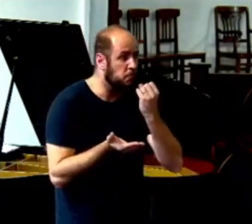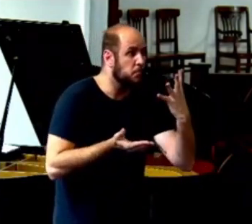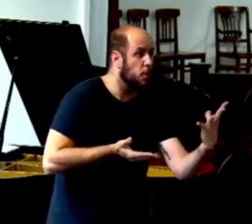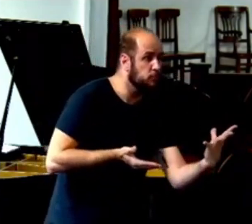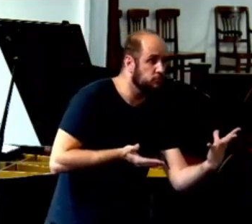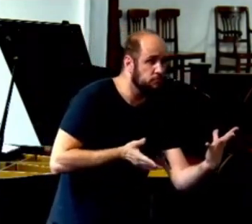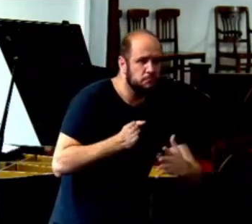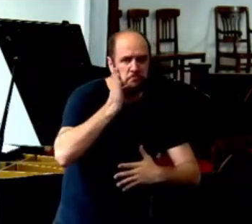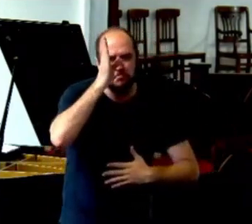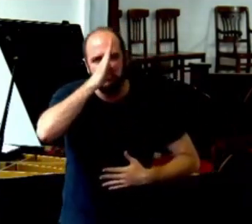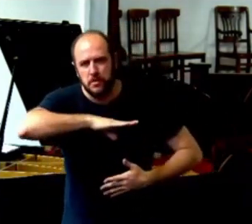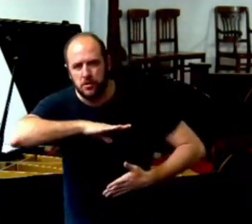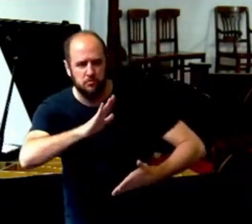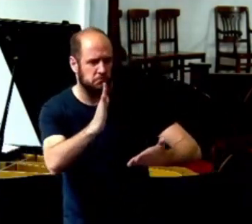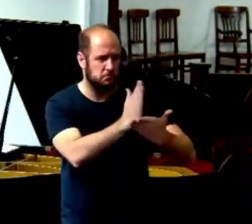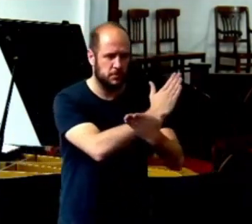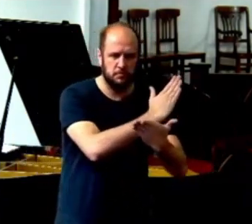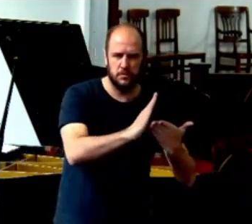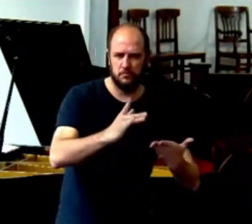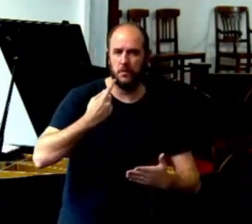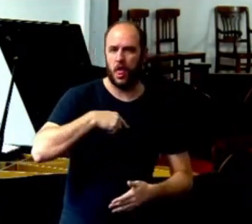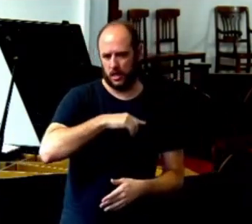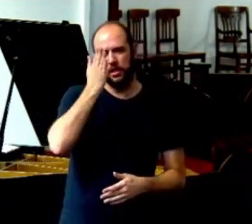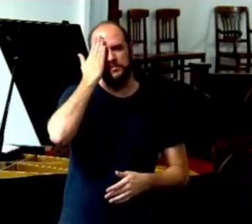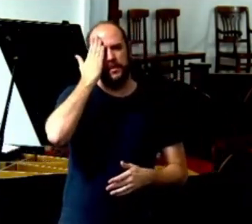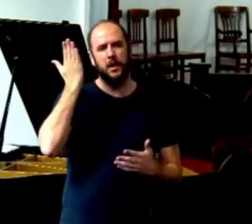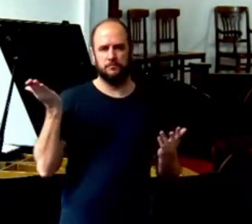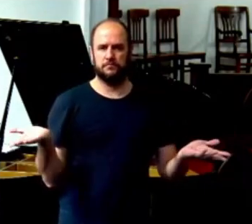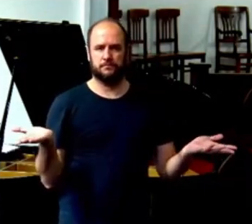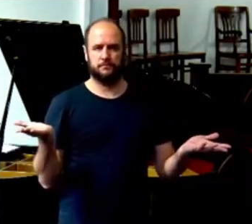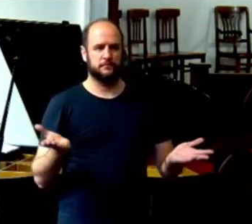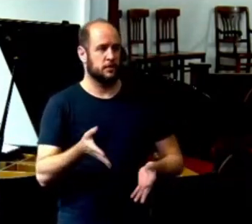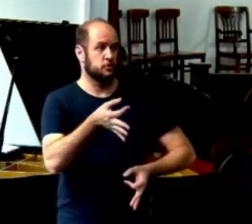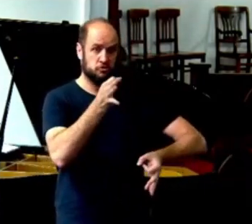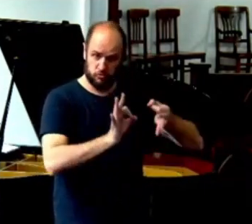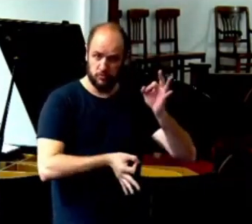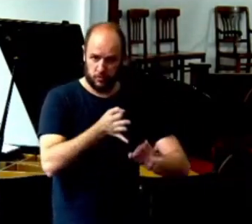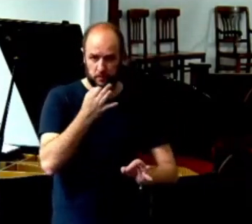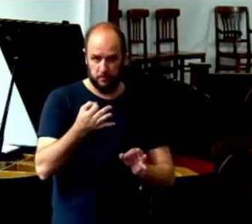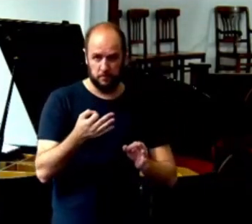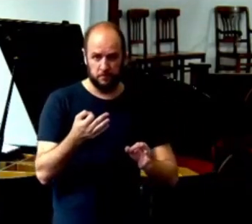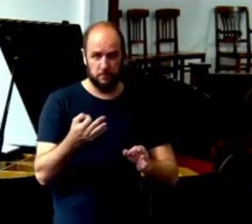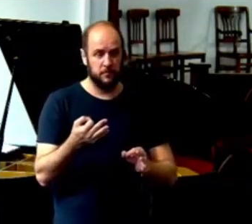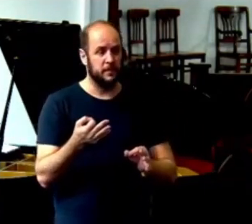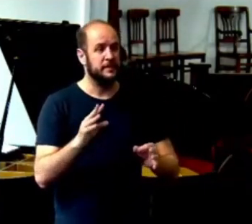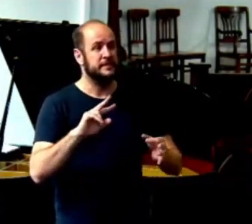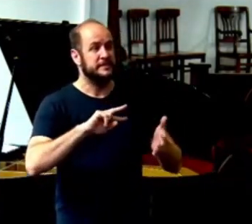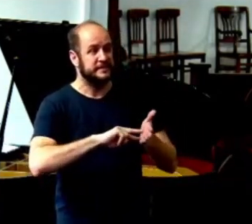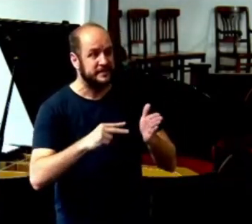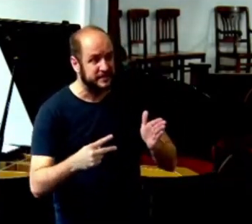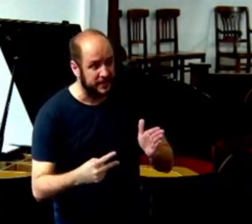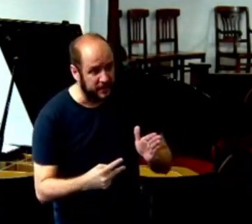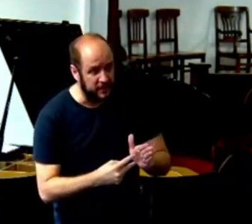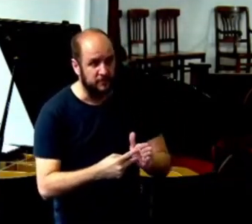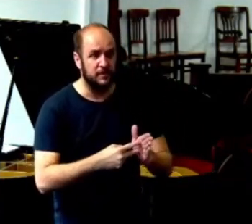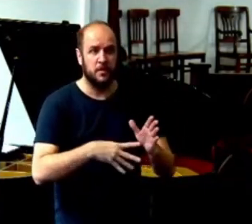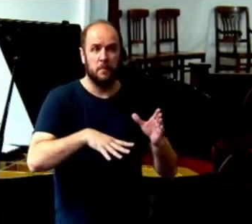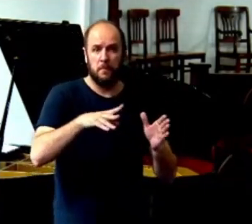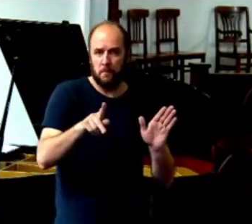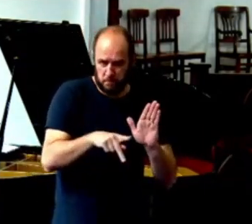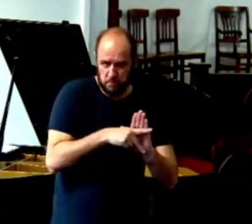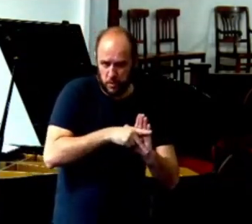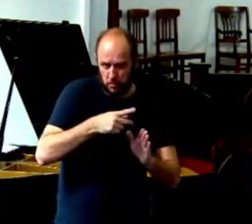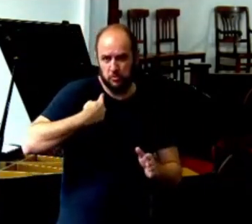bom daquilo que é mal. Portanto, julgar faz parte da